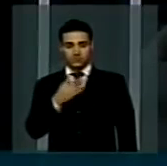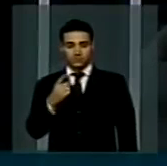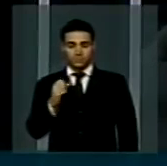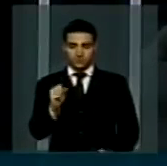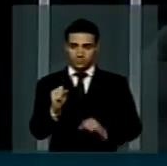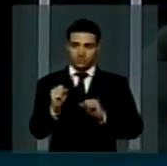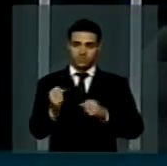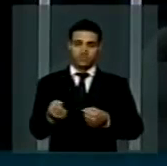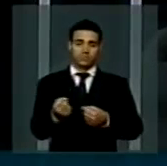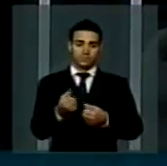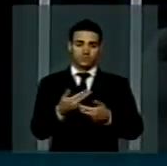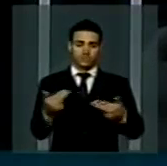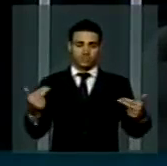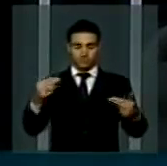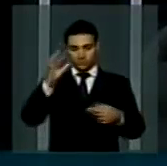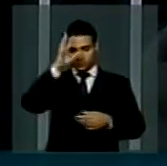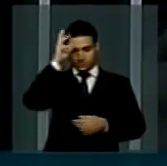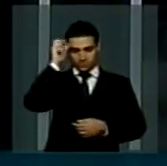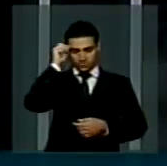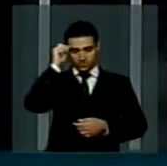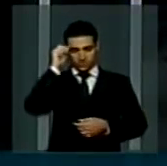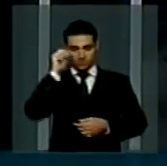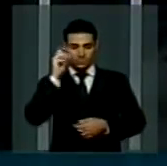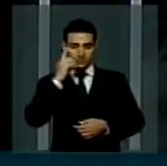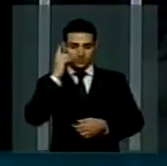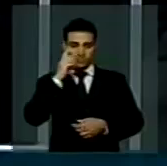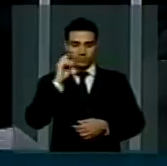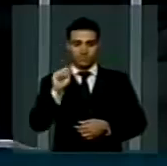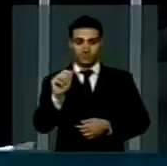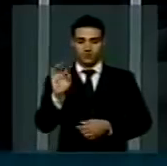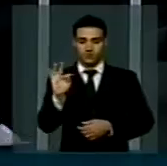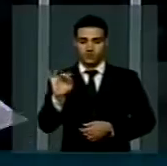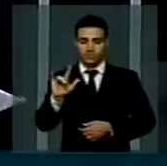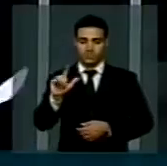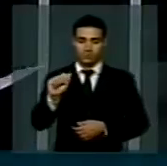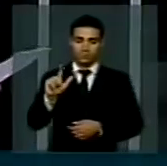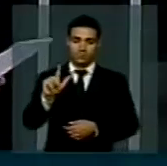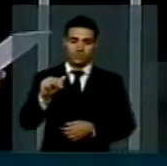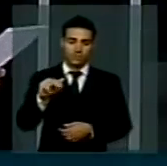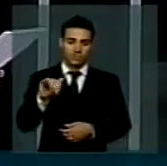manauaras e amazonenses, deputado Átila Lins.